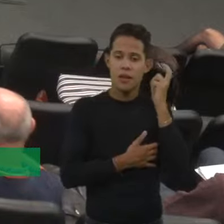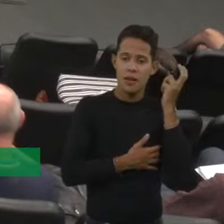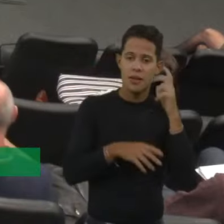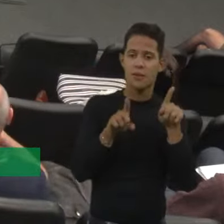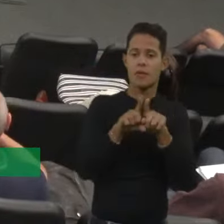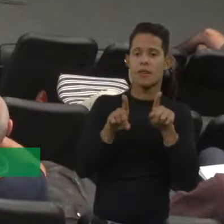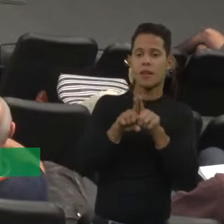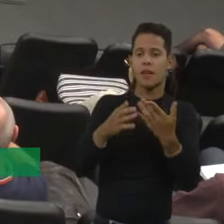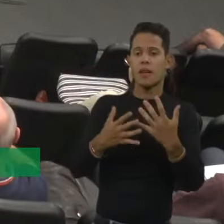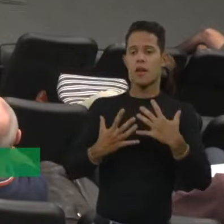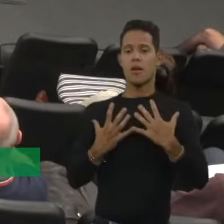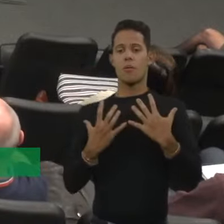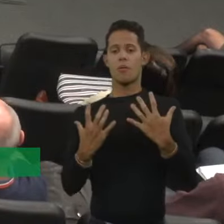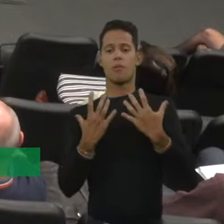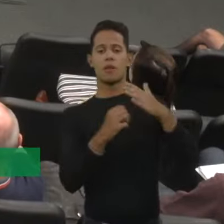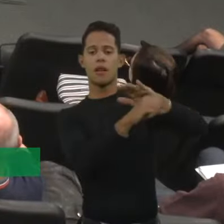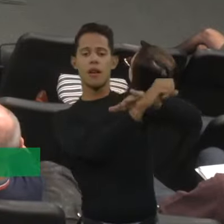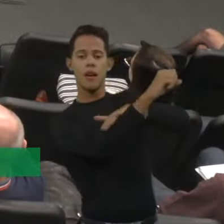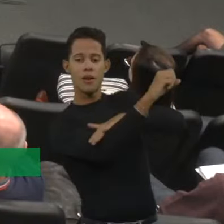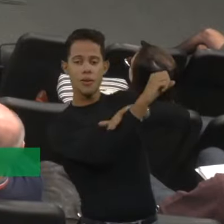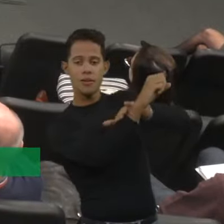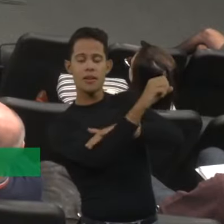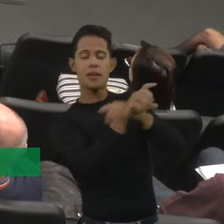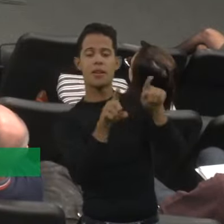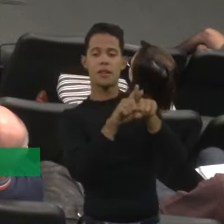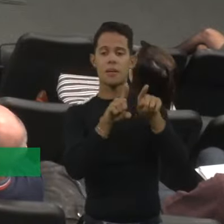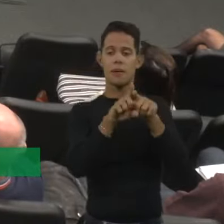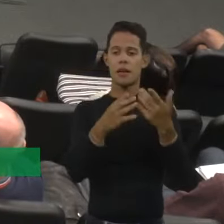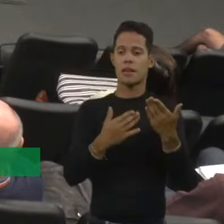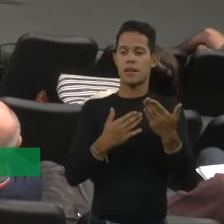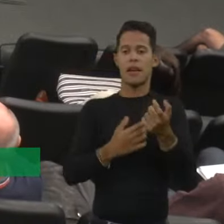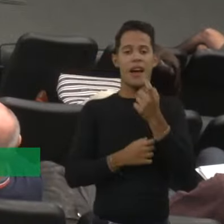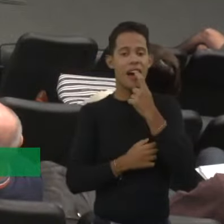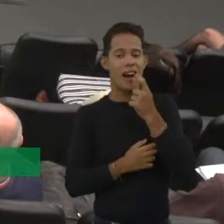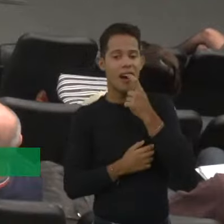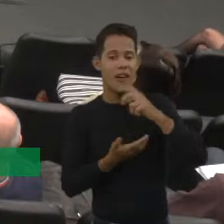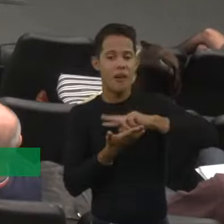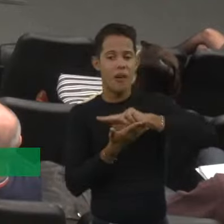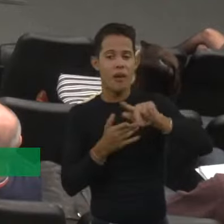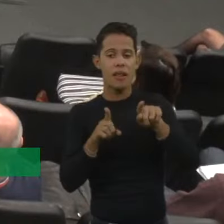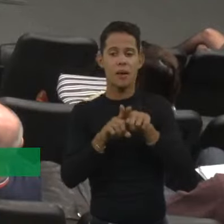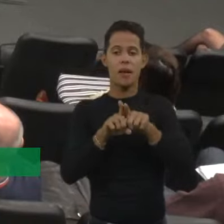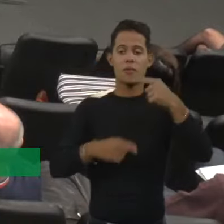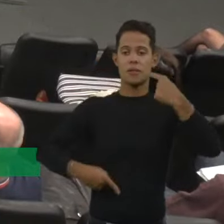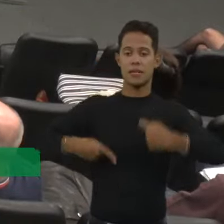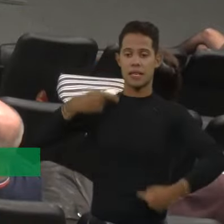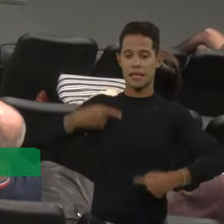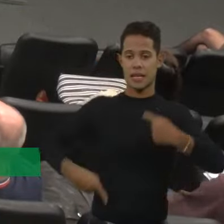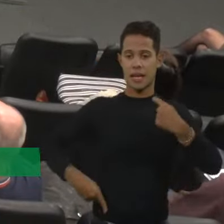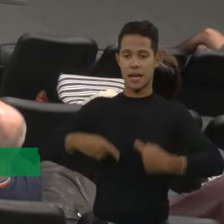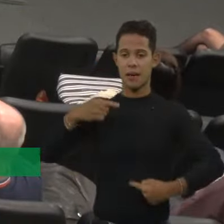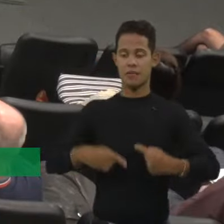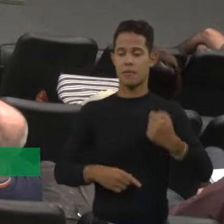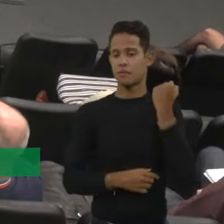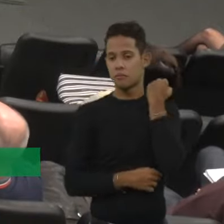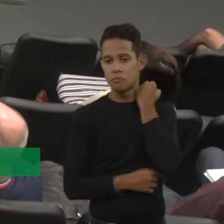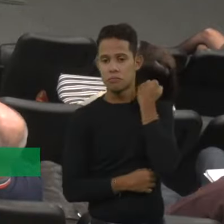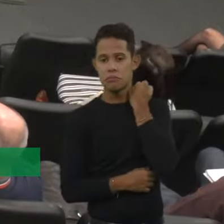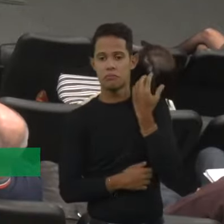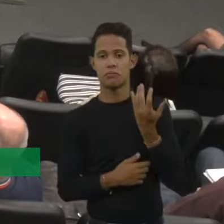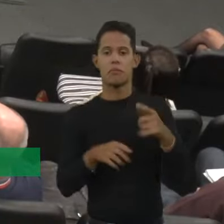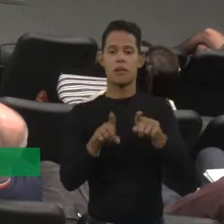de coluna, doenças metabólicas ósseas, de sistema nervoso central, por comprometimento